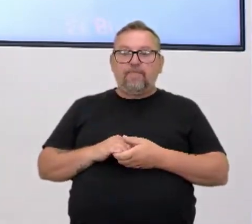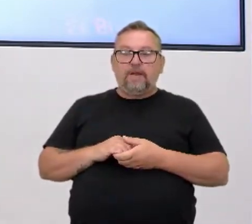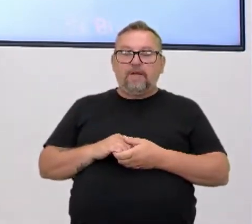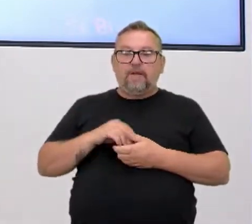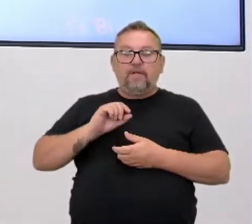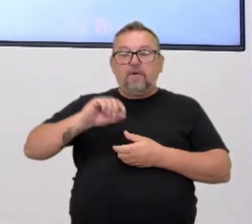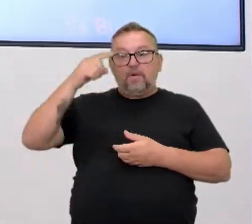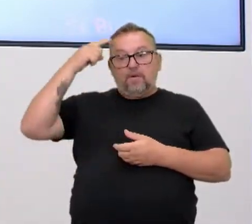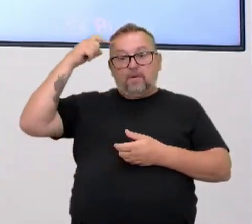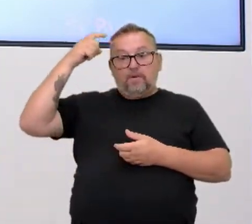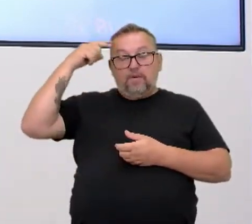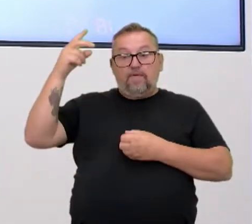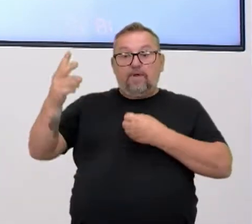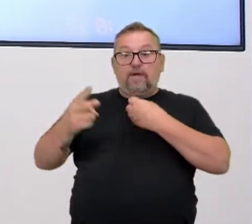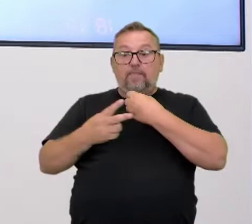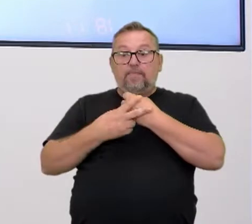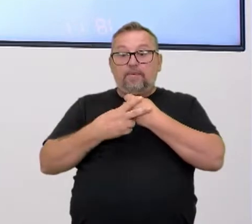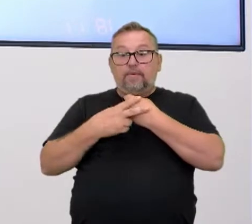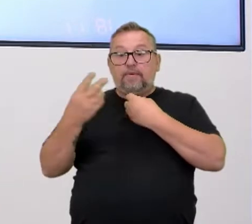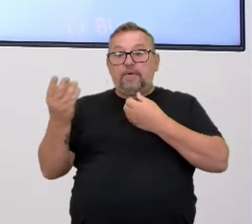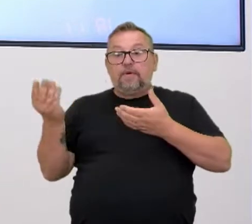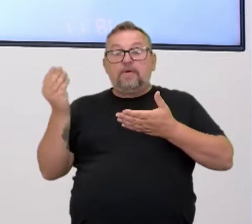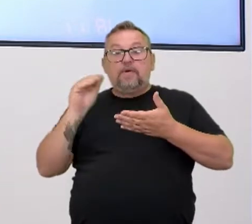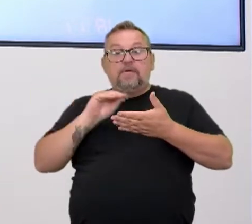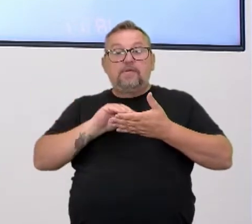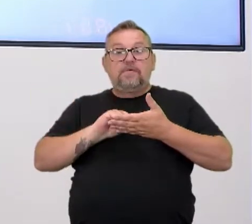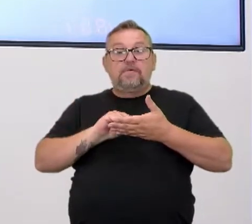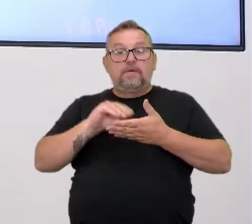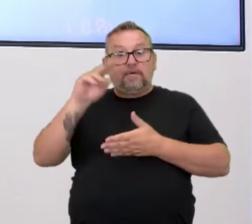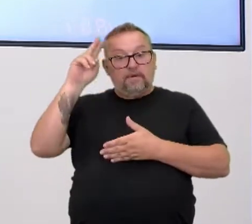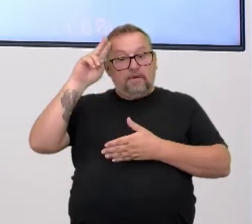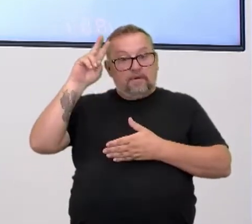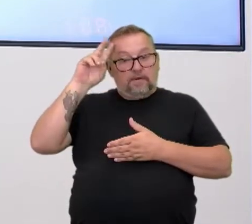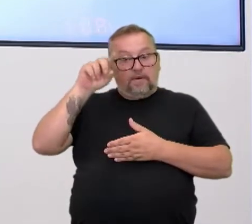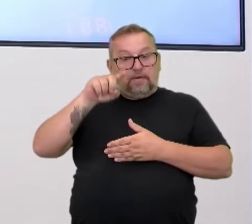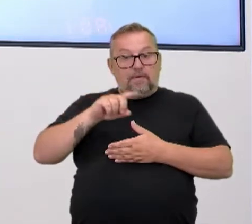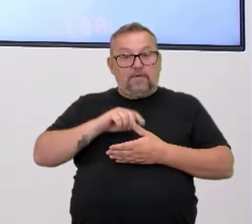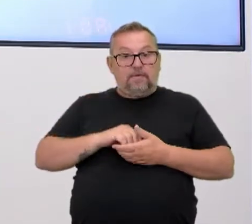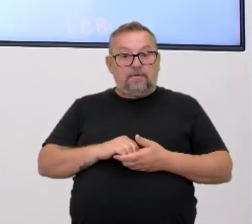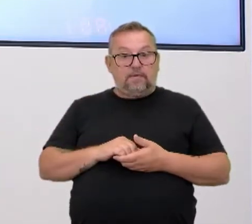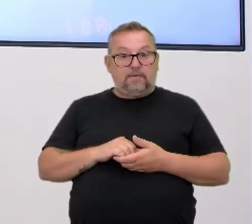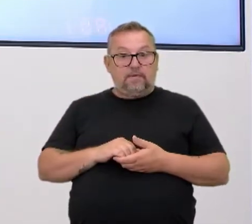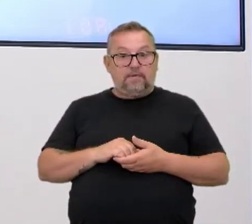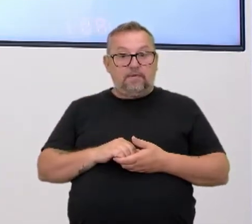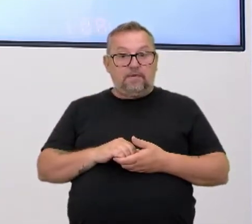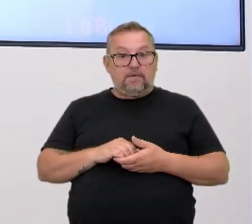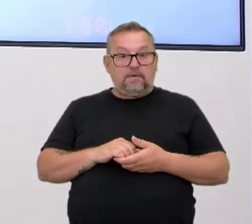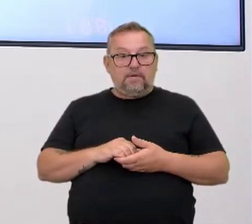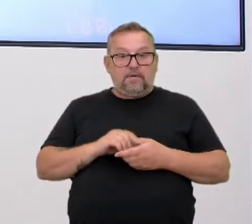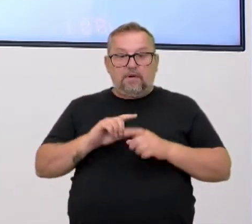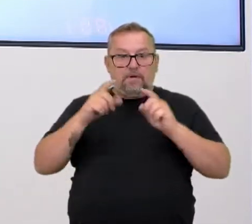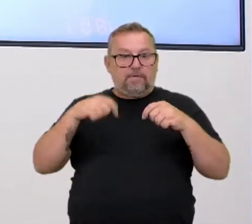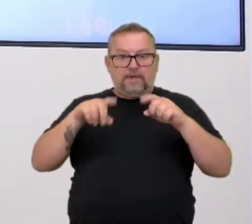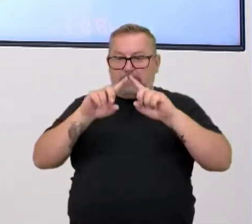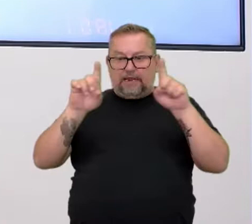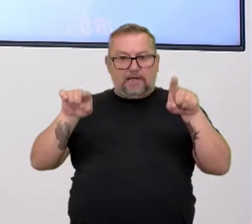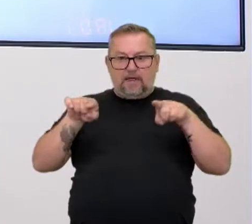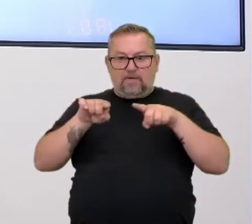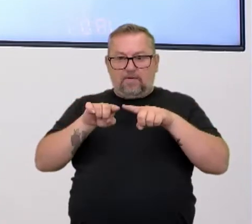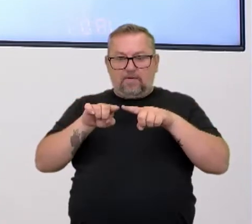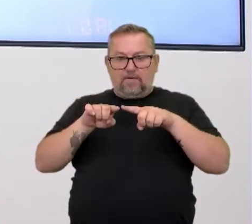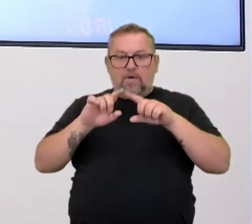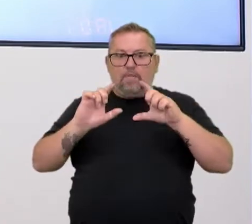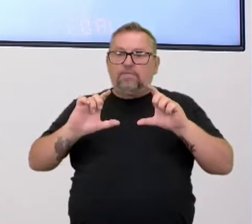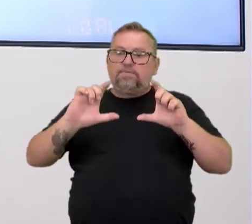de verbo que vocês podem colocar? Lembrando aí que nessas caixinhas, não precisa ser caixinha, pode ser aí